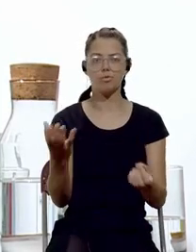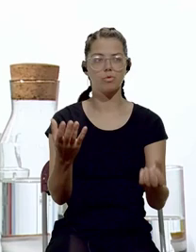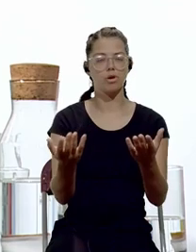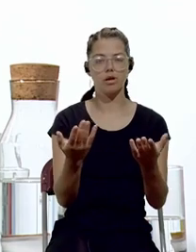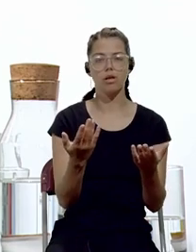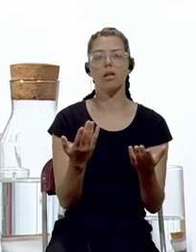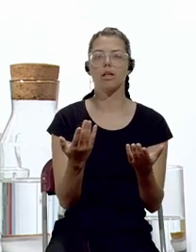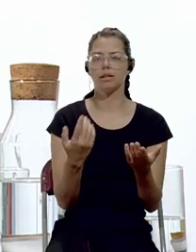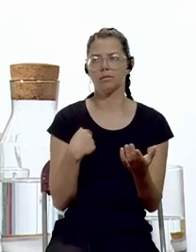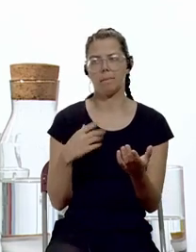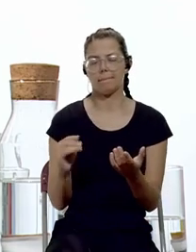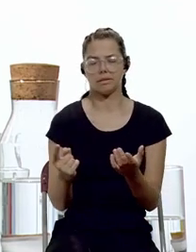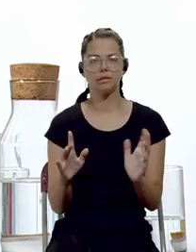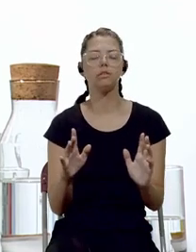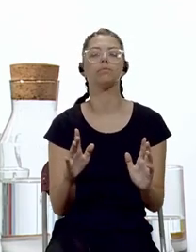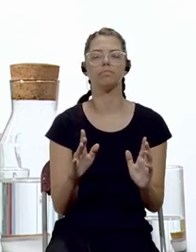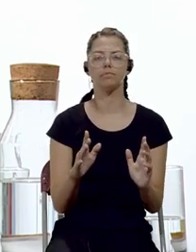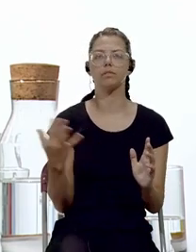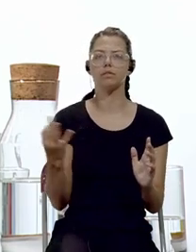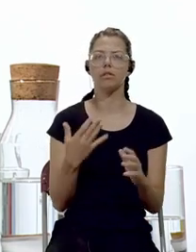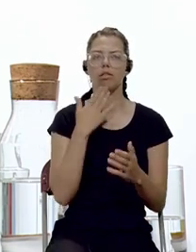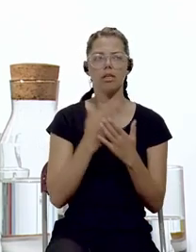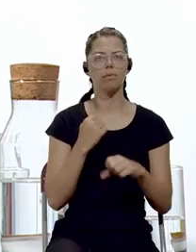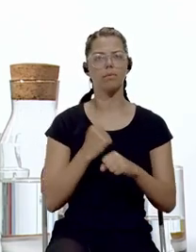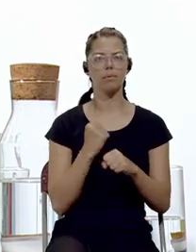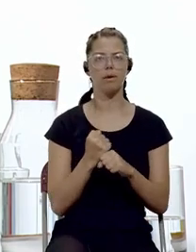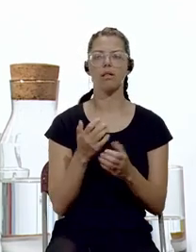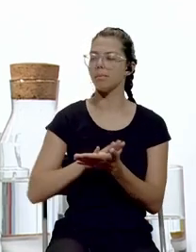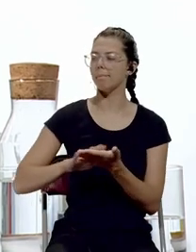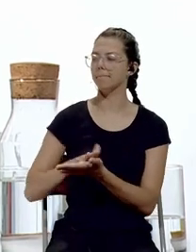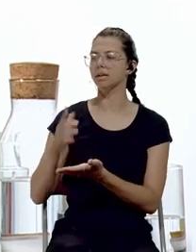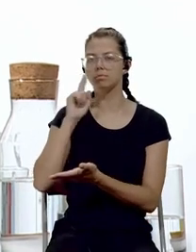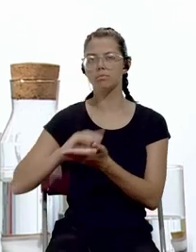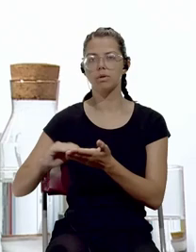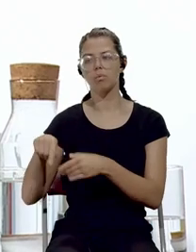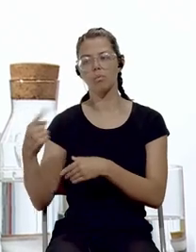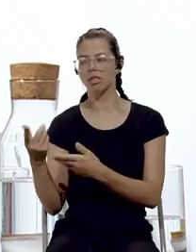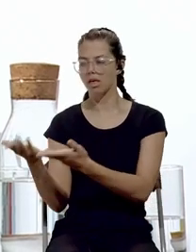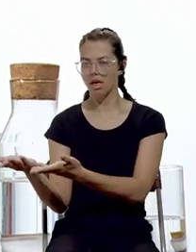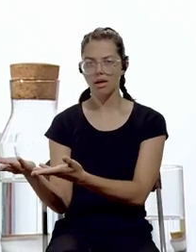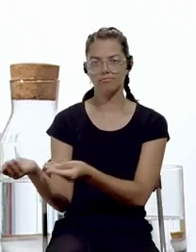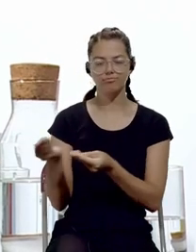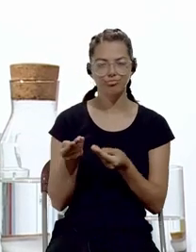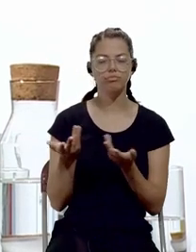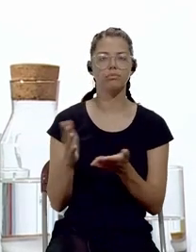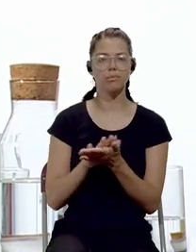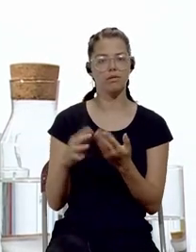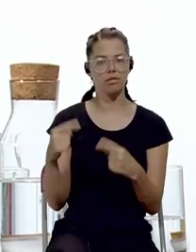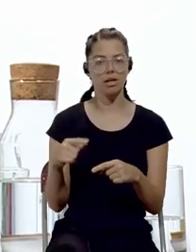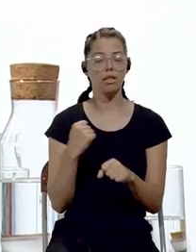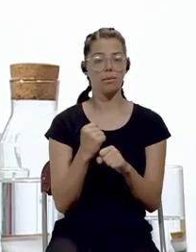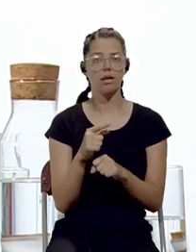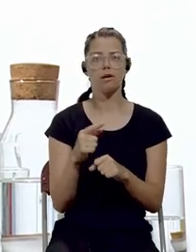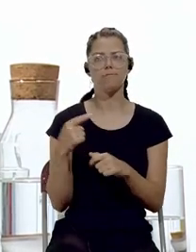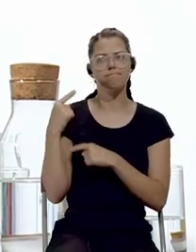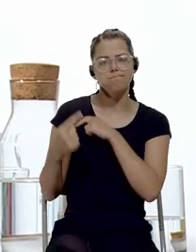coisa, possam, de facto, construir o seu trabalho na base de qualquer coisa. Por outro lado, eu acho que esse trabalho, precisamente por não ter essa herança